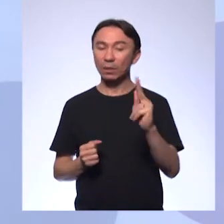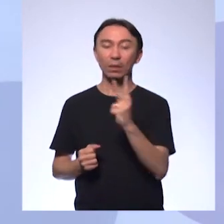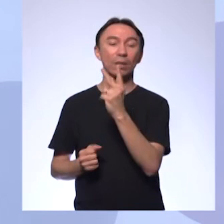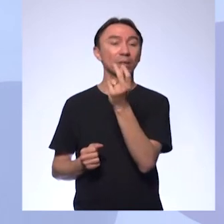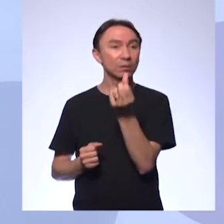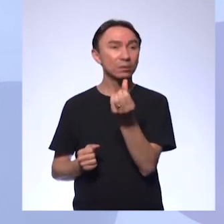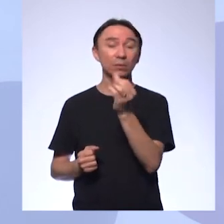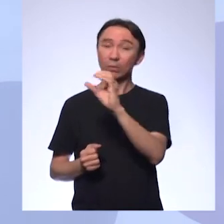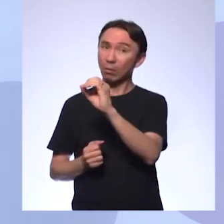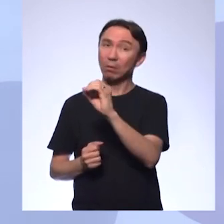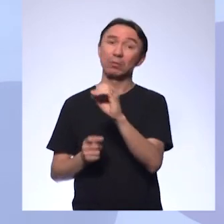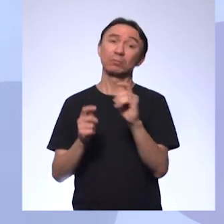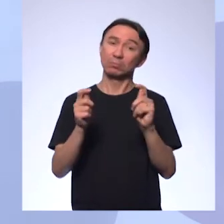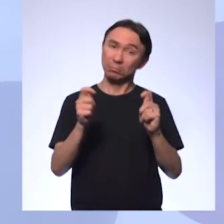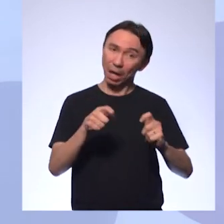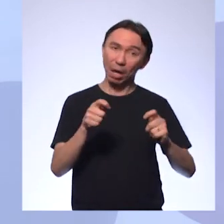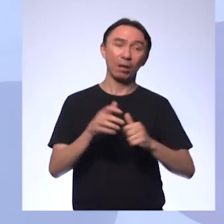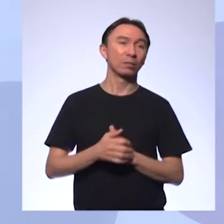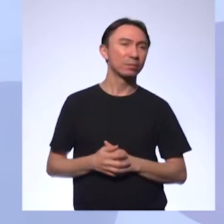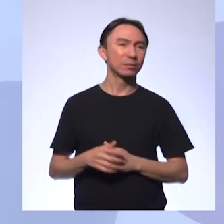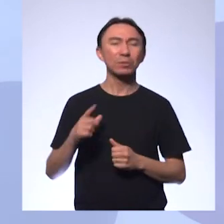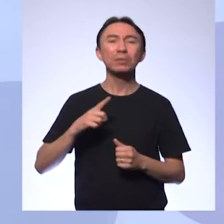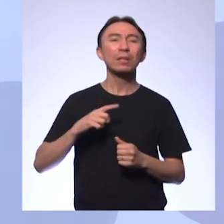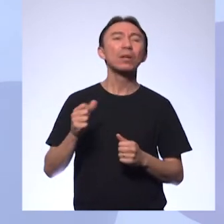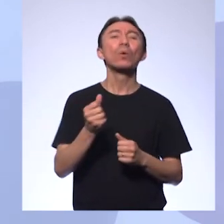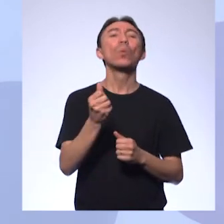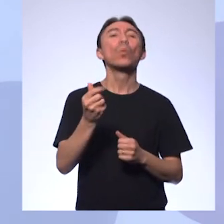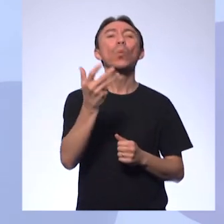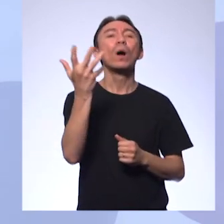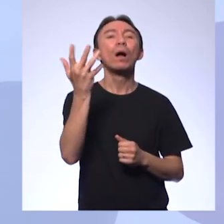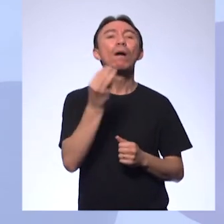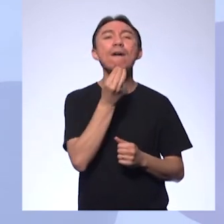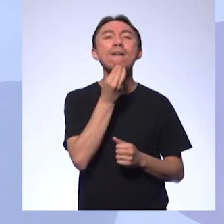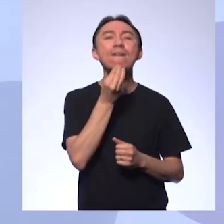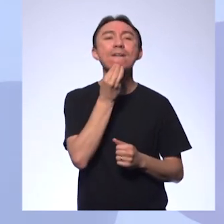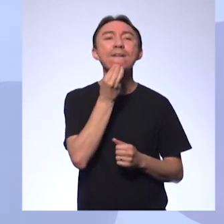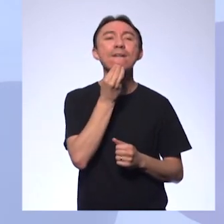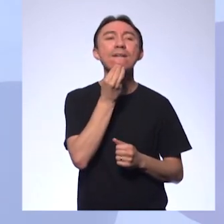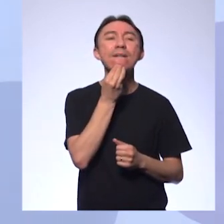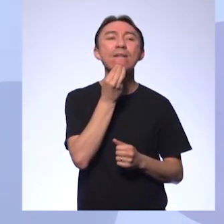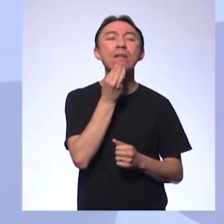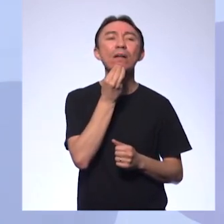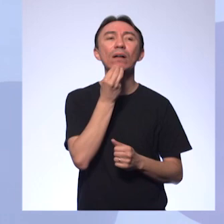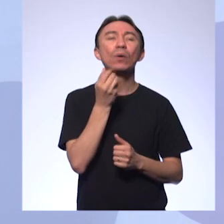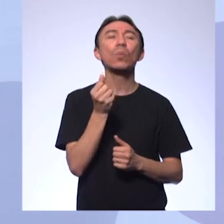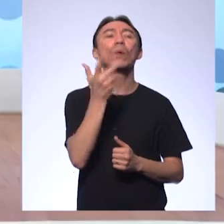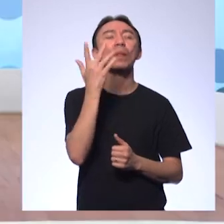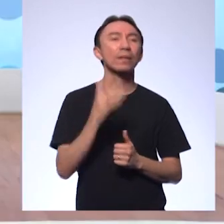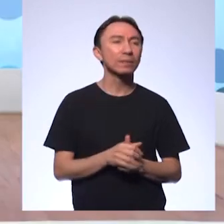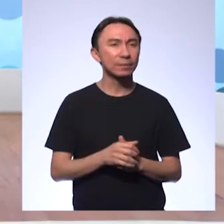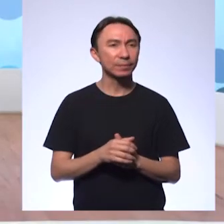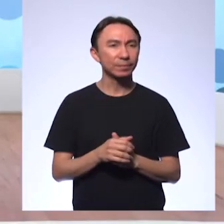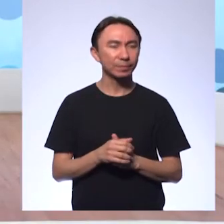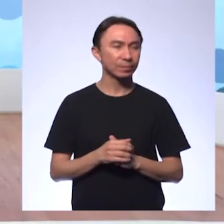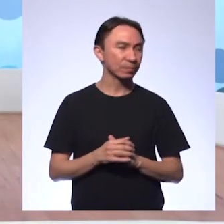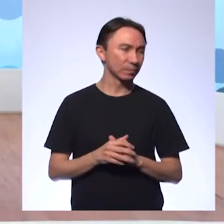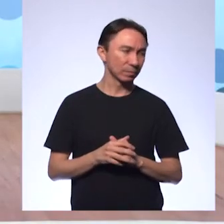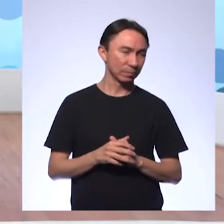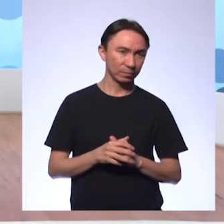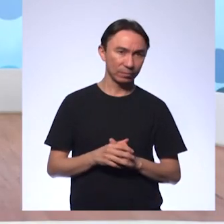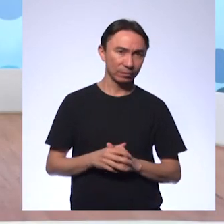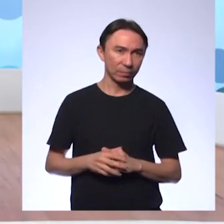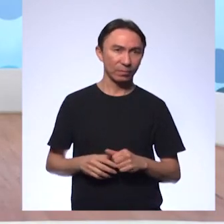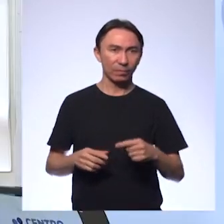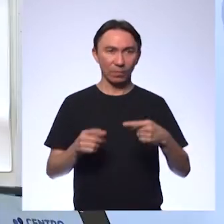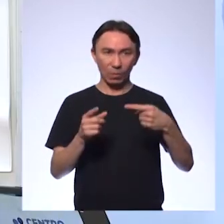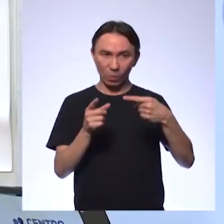C2H6O. Então, quantas possibilidades eu tenho? Quantos isômeros eu tenho? Voltando aqui só um pouquinho, para vocês visualizarem.